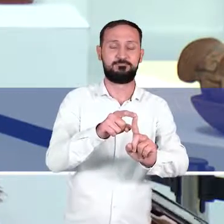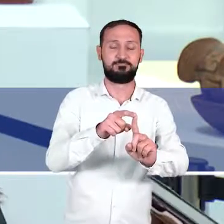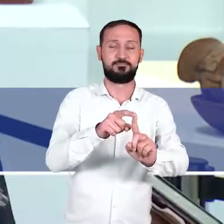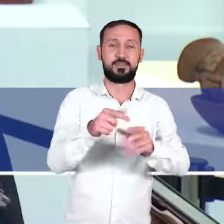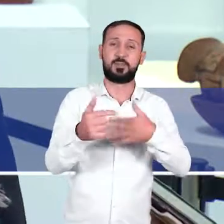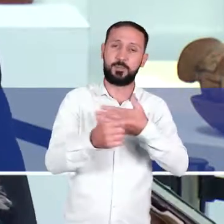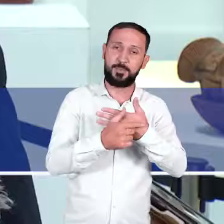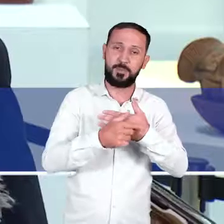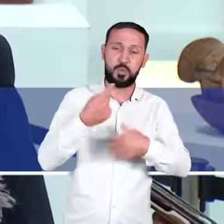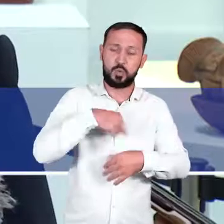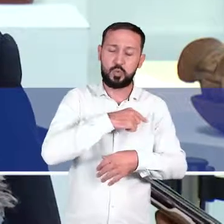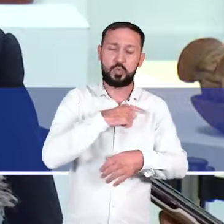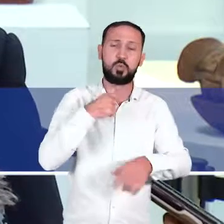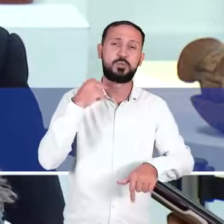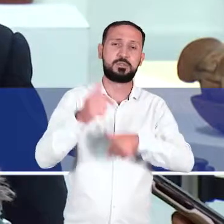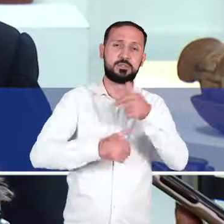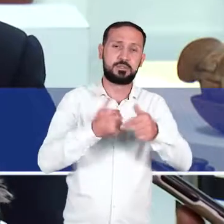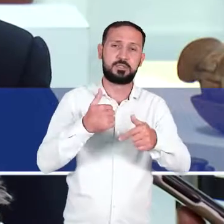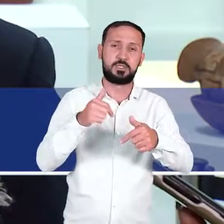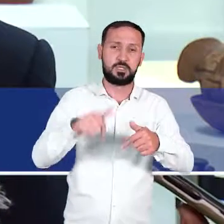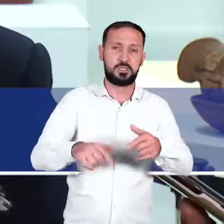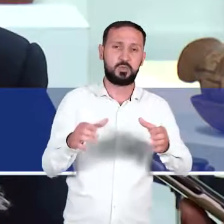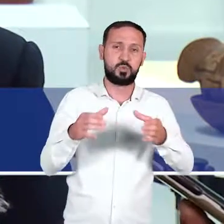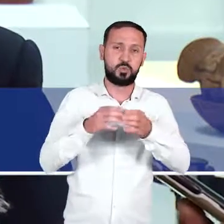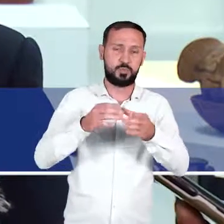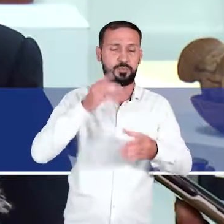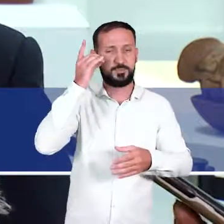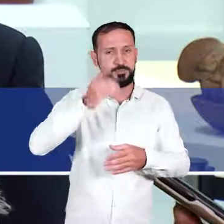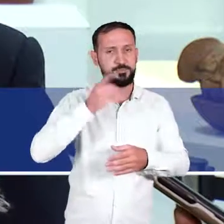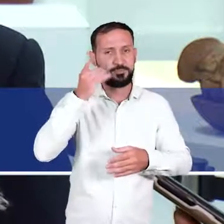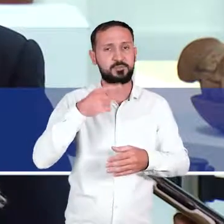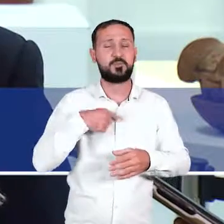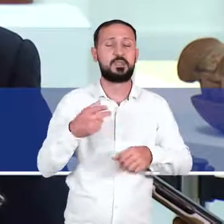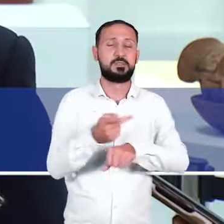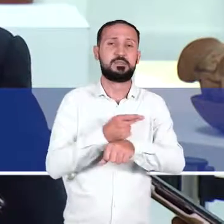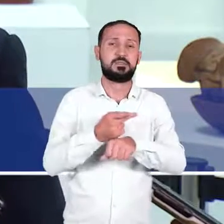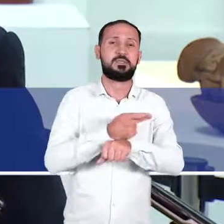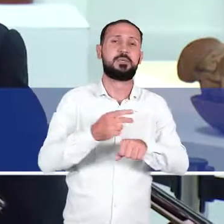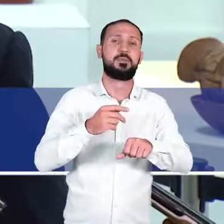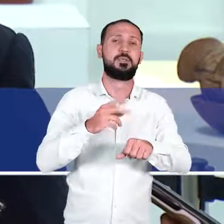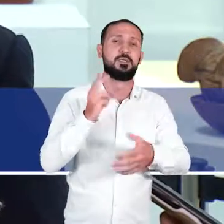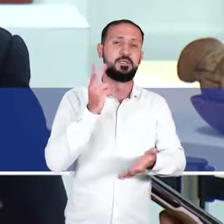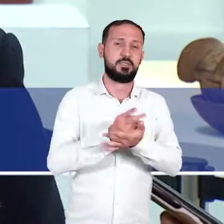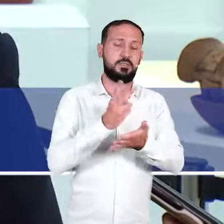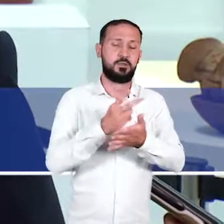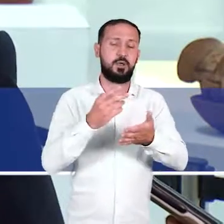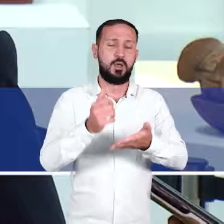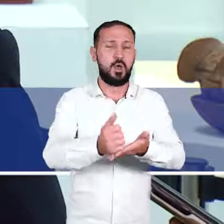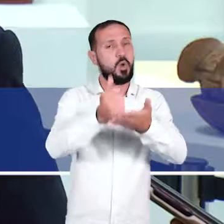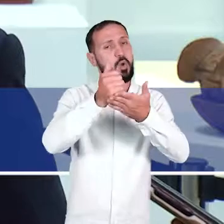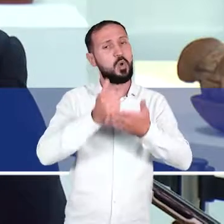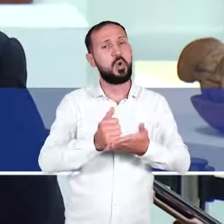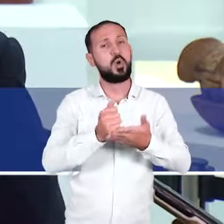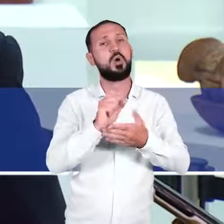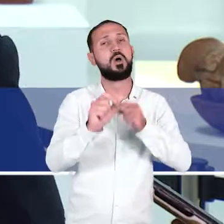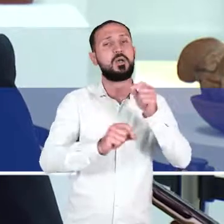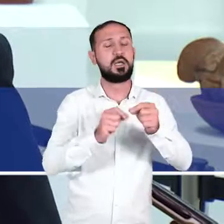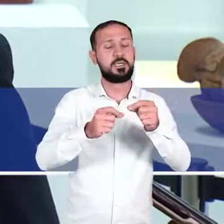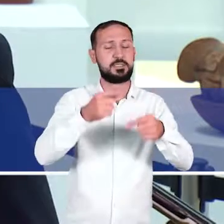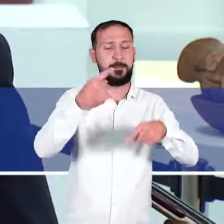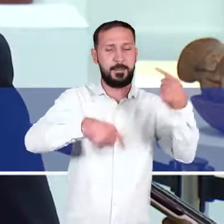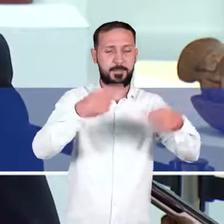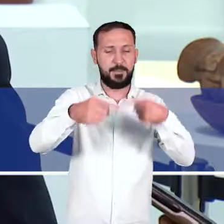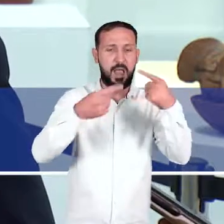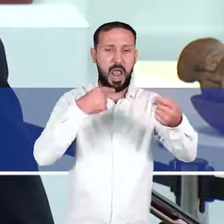nós, aqui na Frente Parlamentar, temos buscado contribuir e trazer